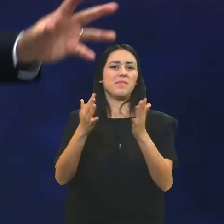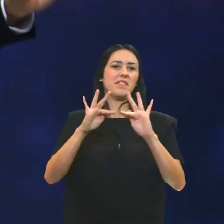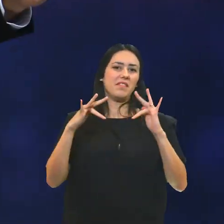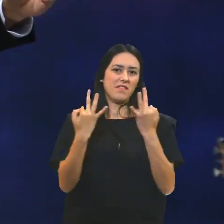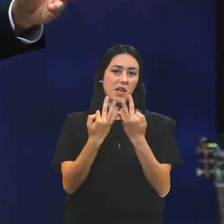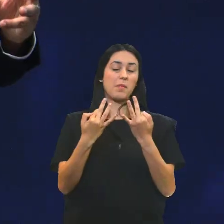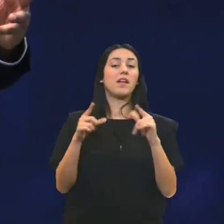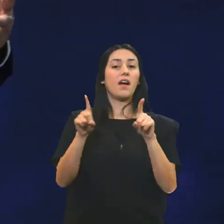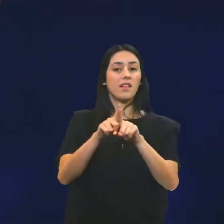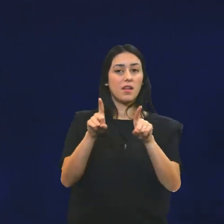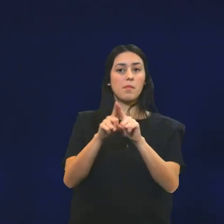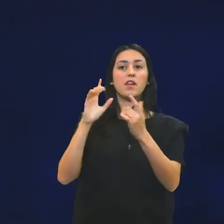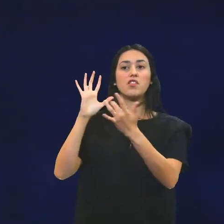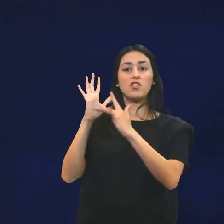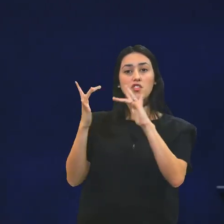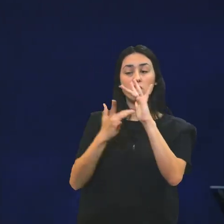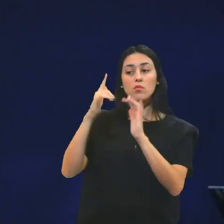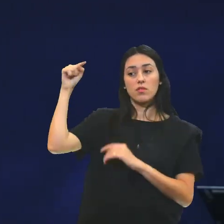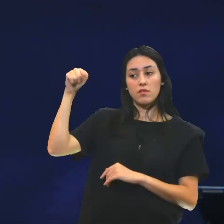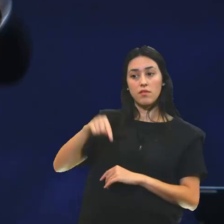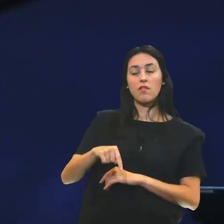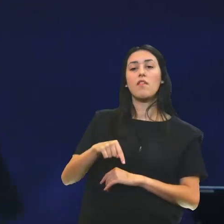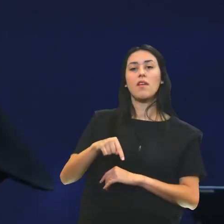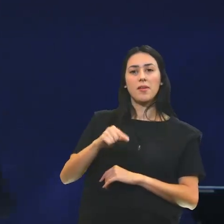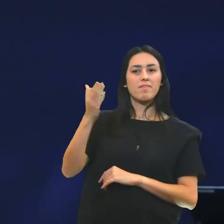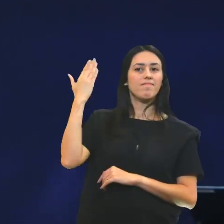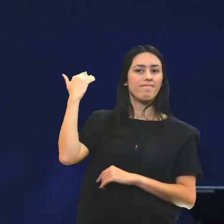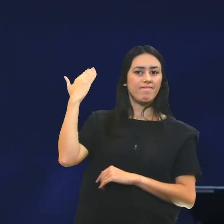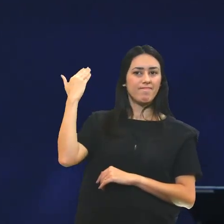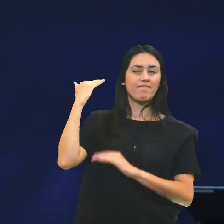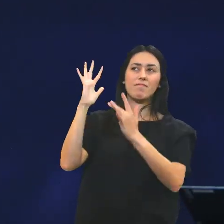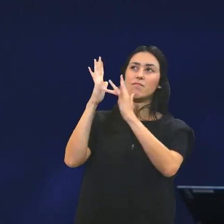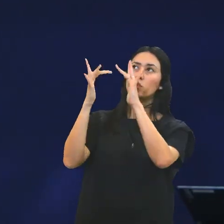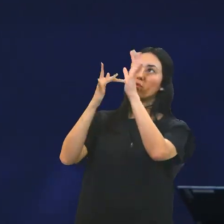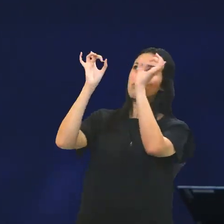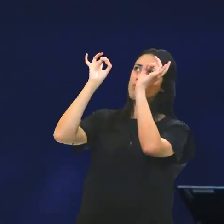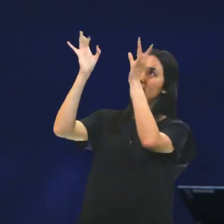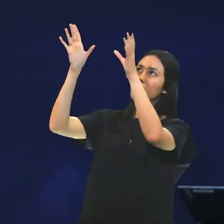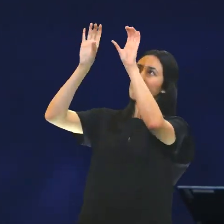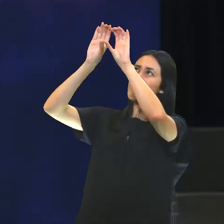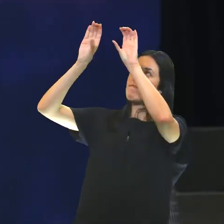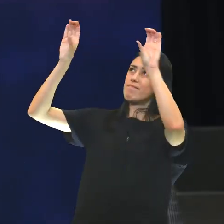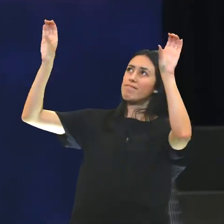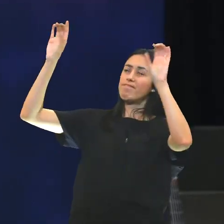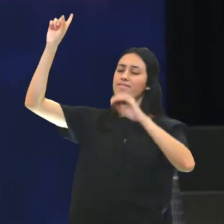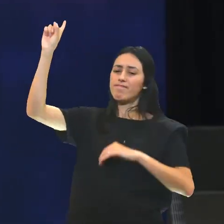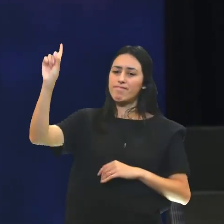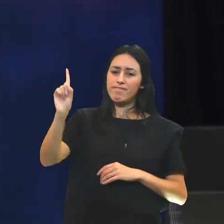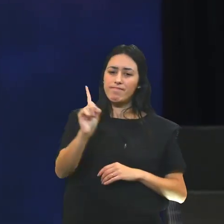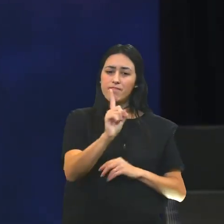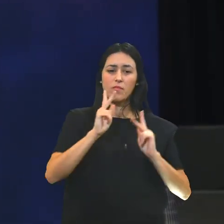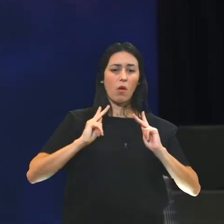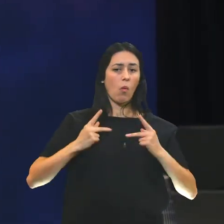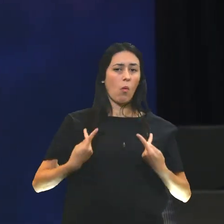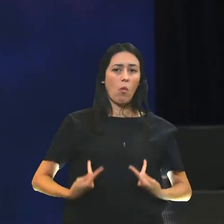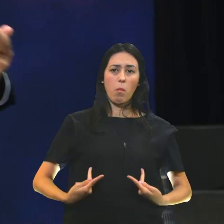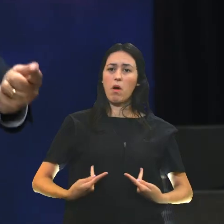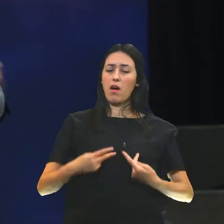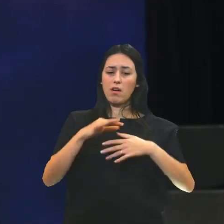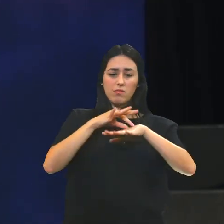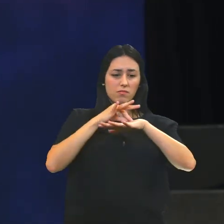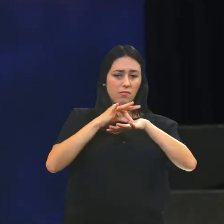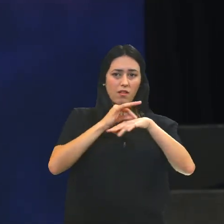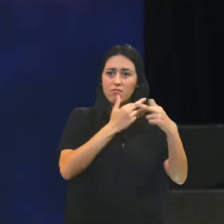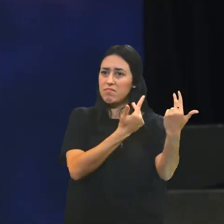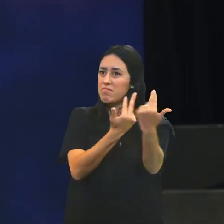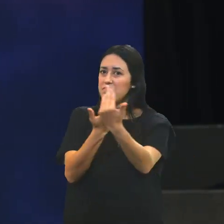isso, Jesus veio a nós. Ele sai do céu, Ele se torna carne, Ele